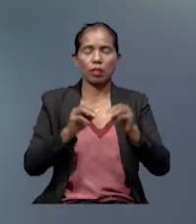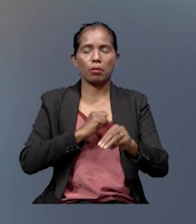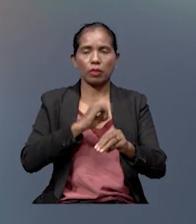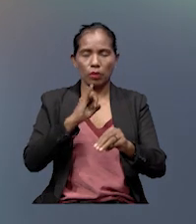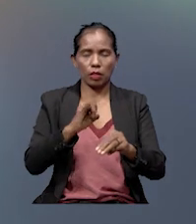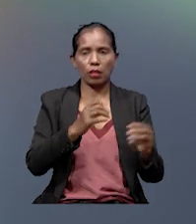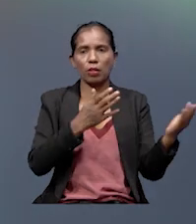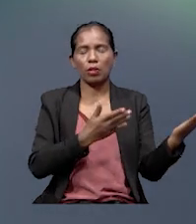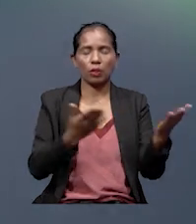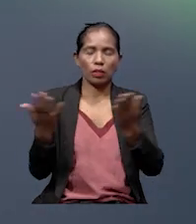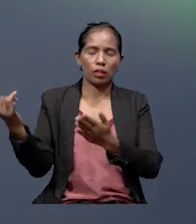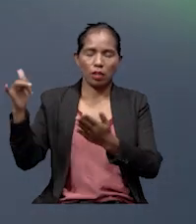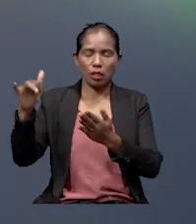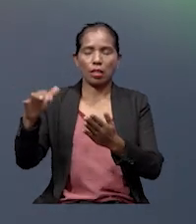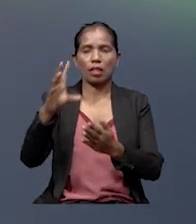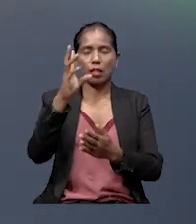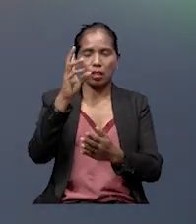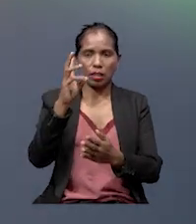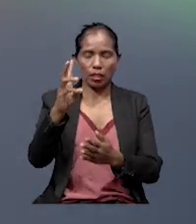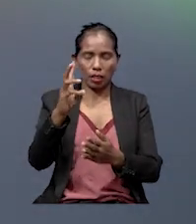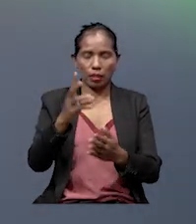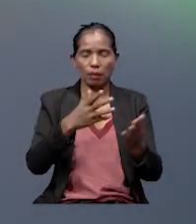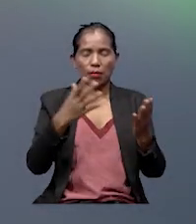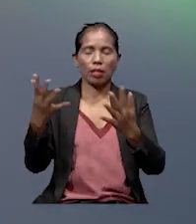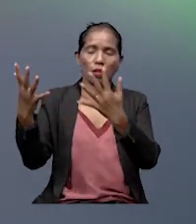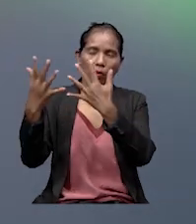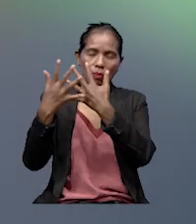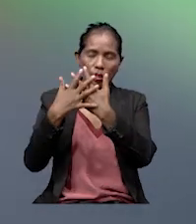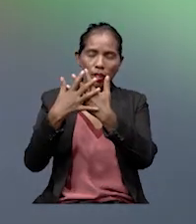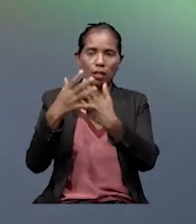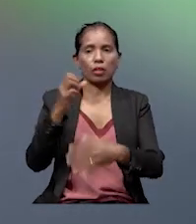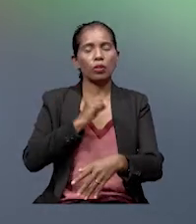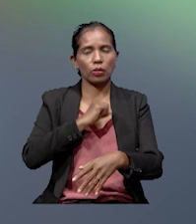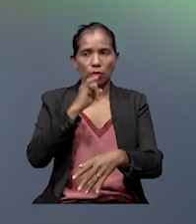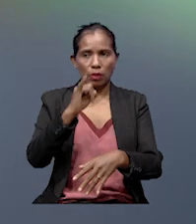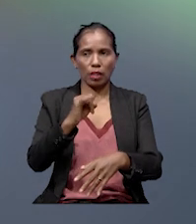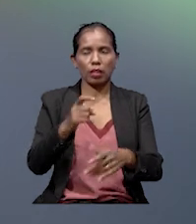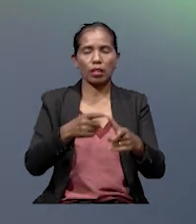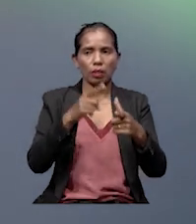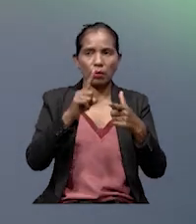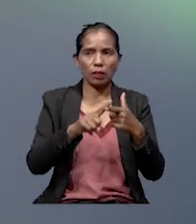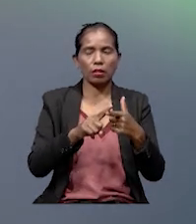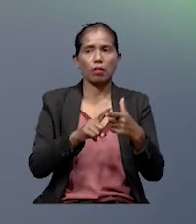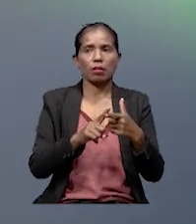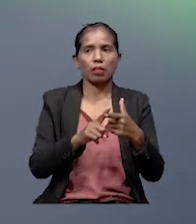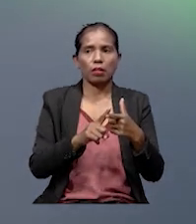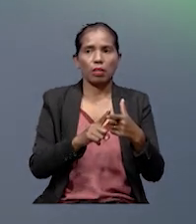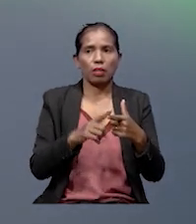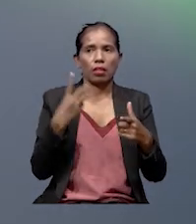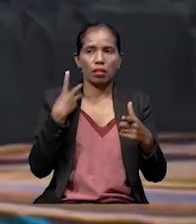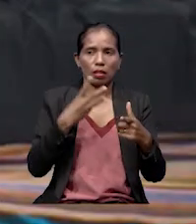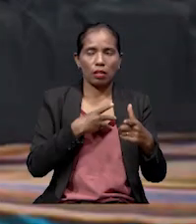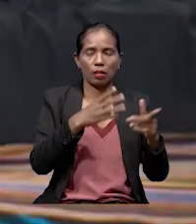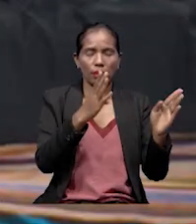mas a Sela, Comando Município Cova Lima, depois de ele, né, ita preparação